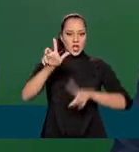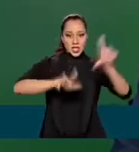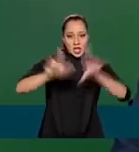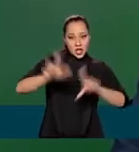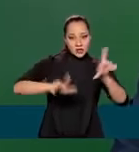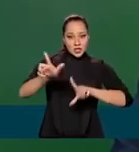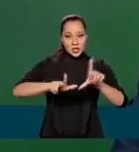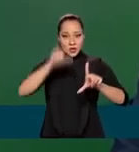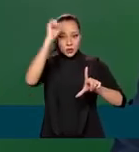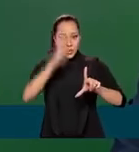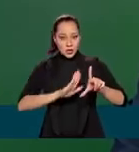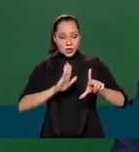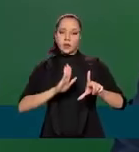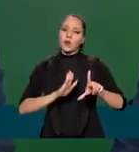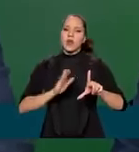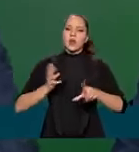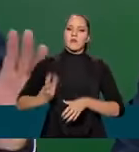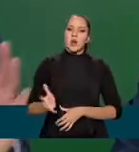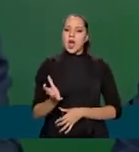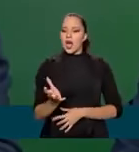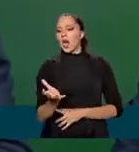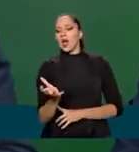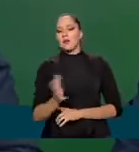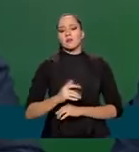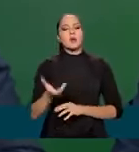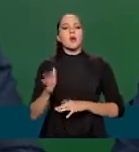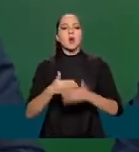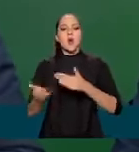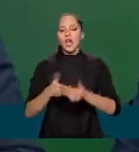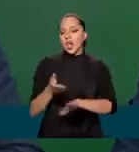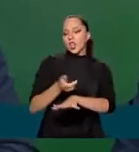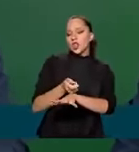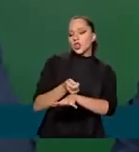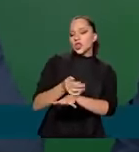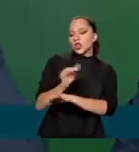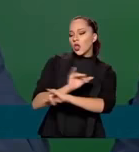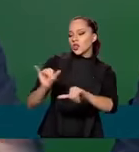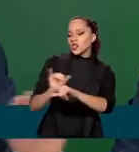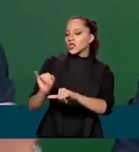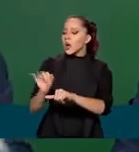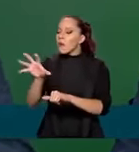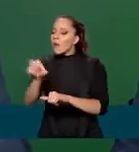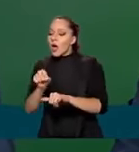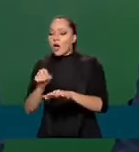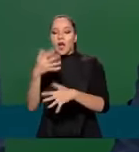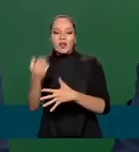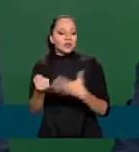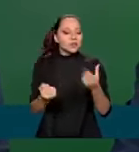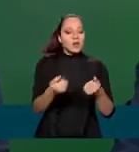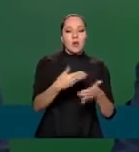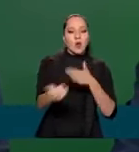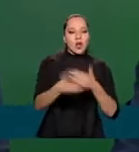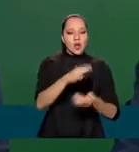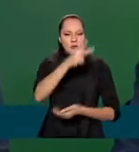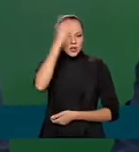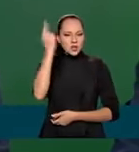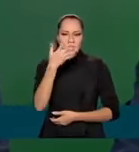brasileira é para se apegar qualquer coisa dita por qualquer pessoa